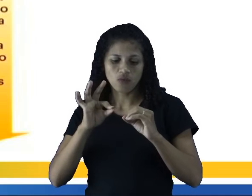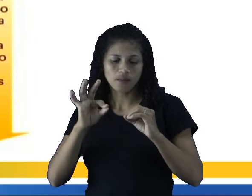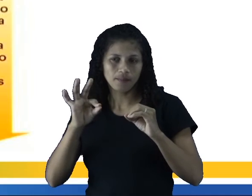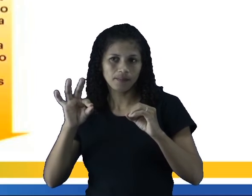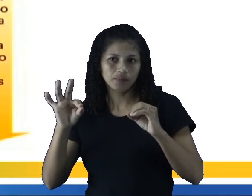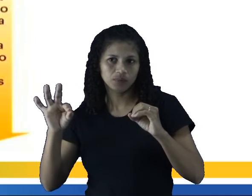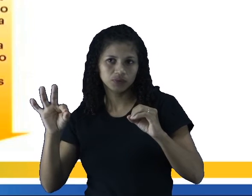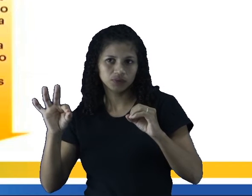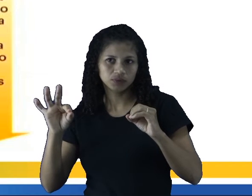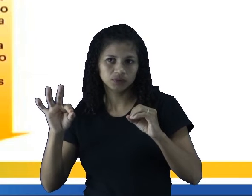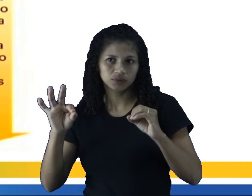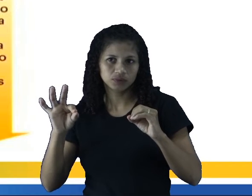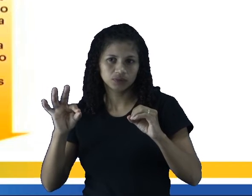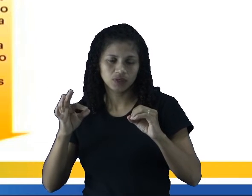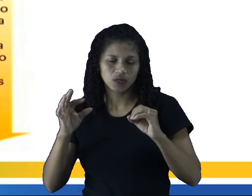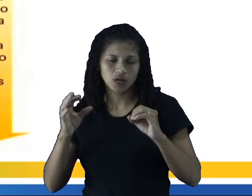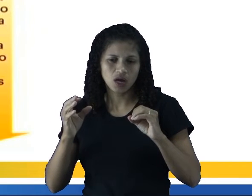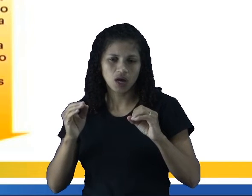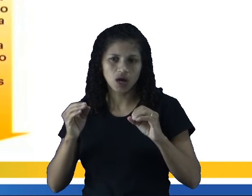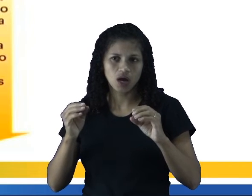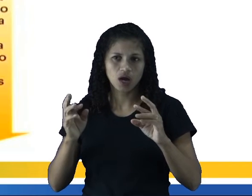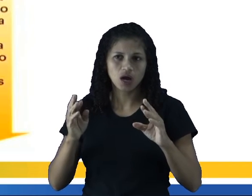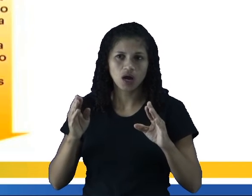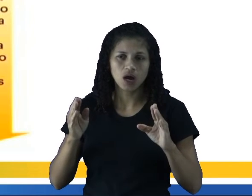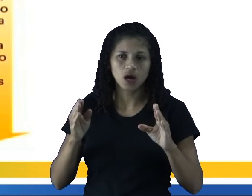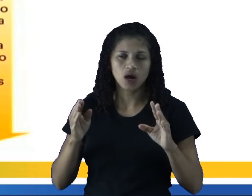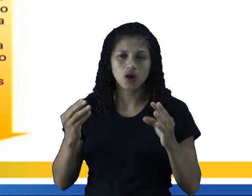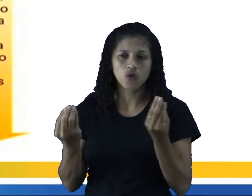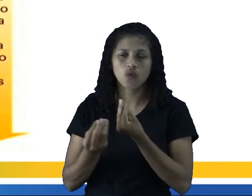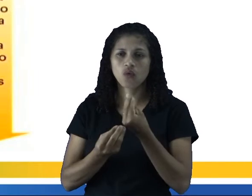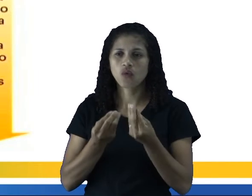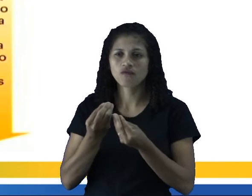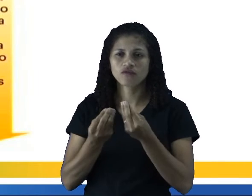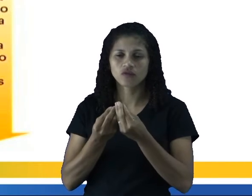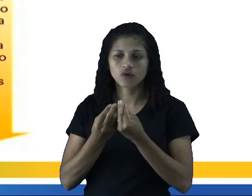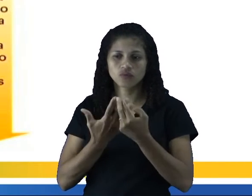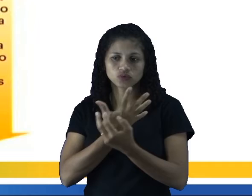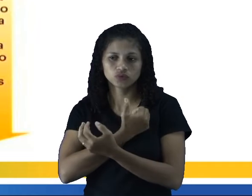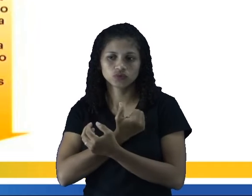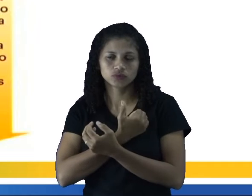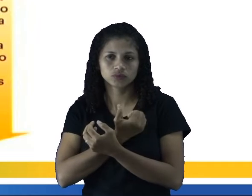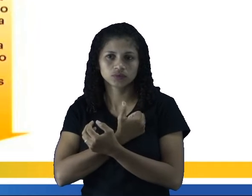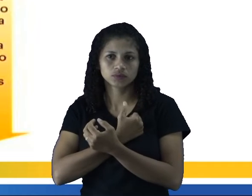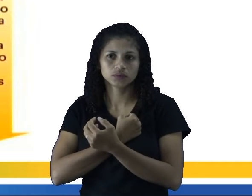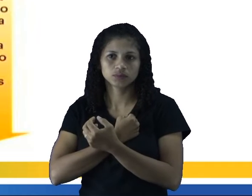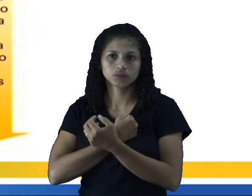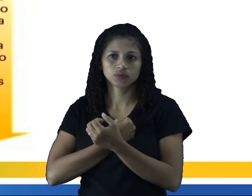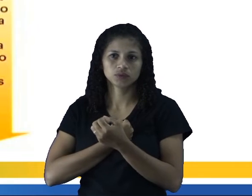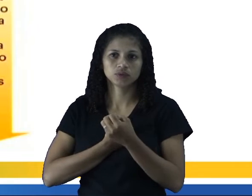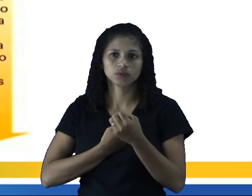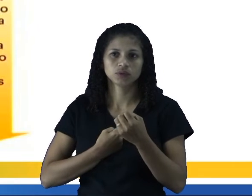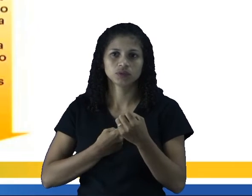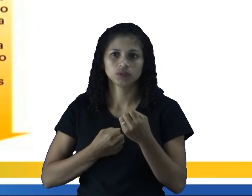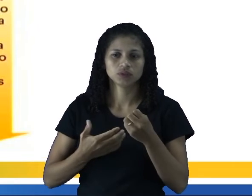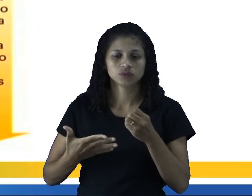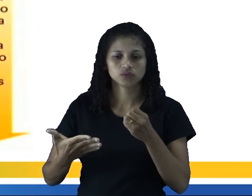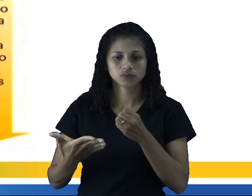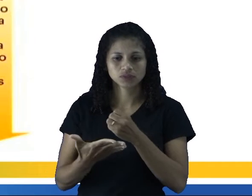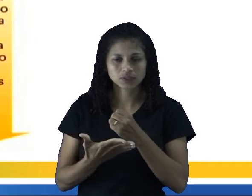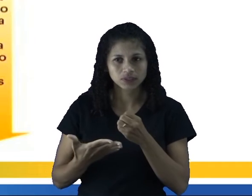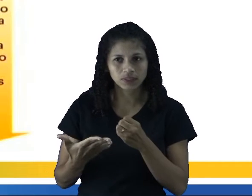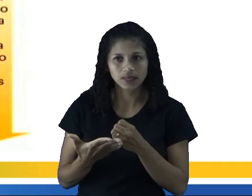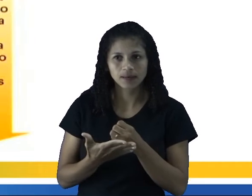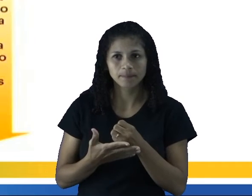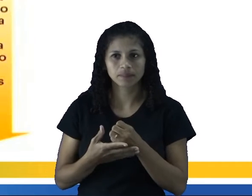em relação ao número de camadas que esse átomo possui. Então, por exemplo, aqui esse átomo de carbono, ele vai ter 2 camadas.